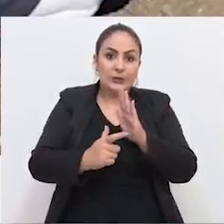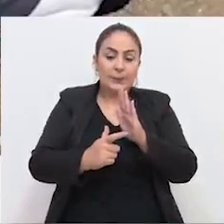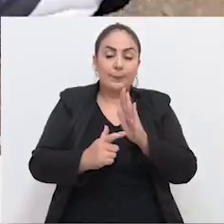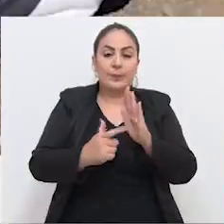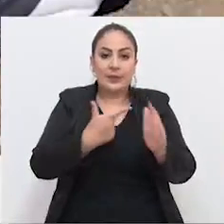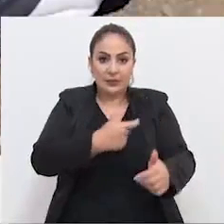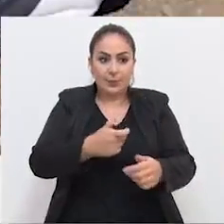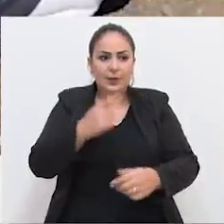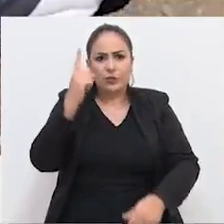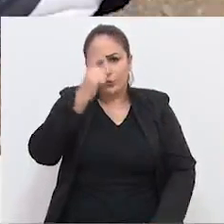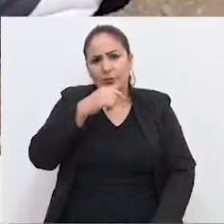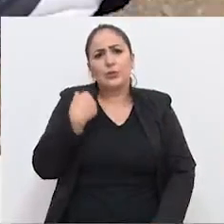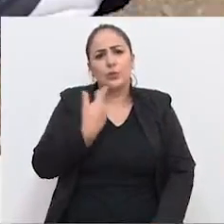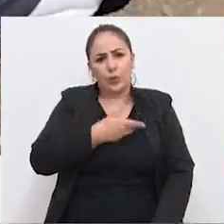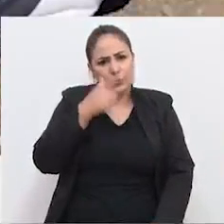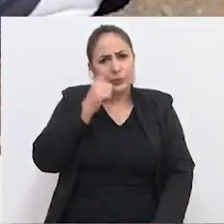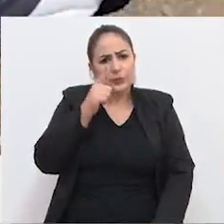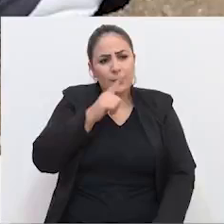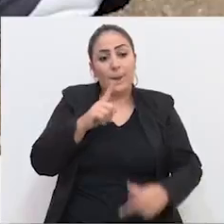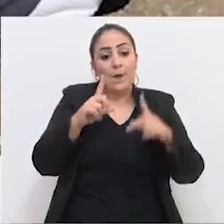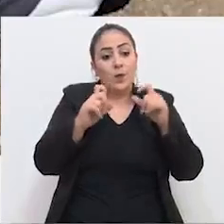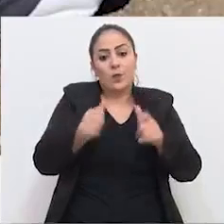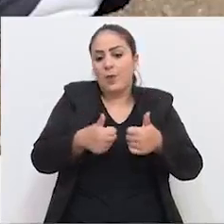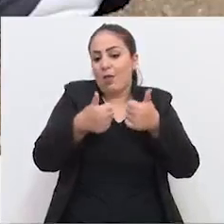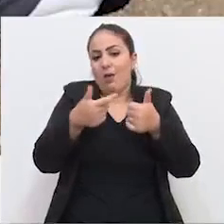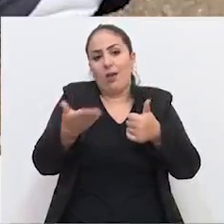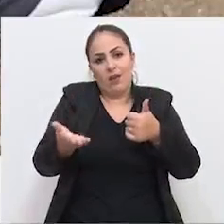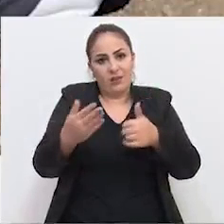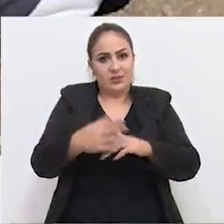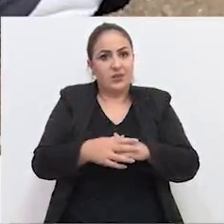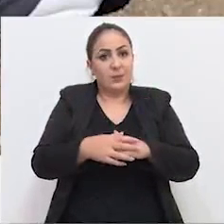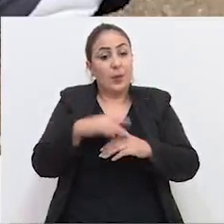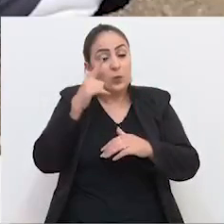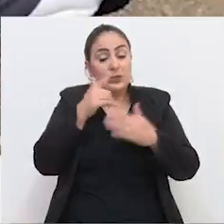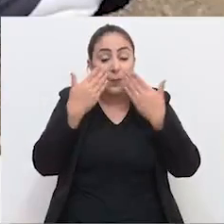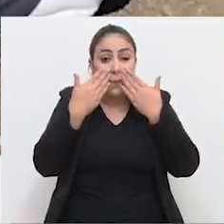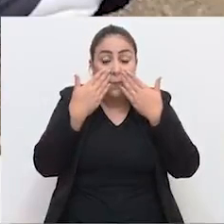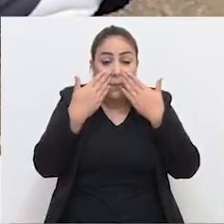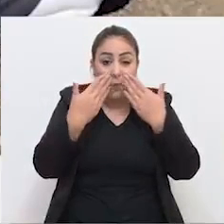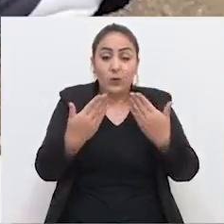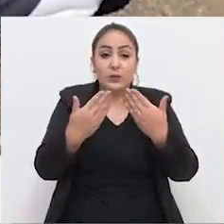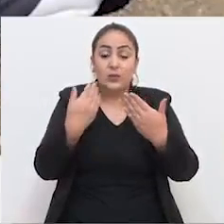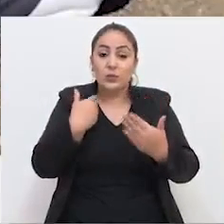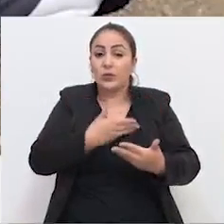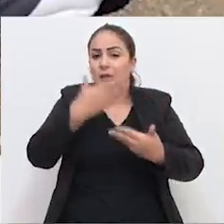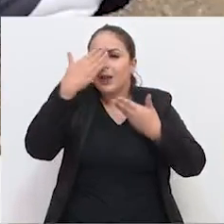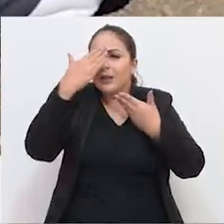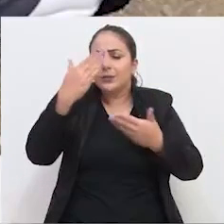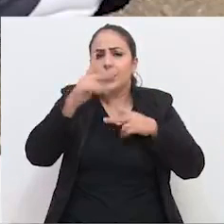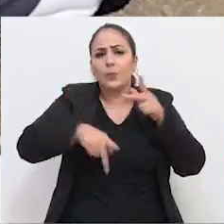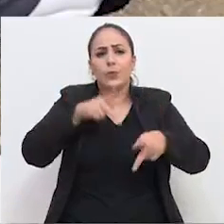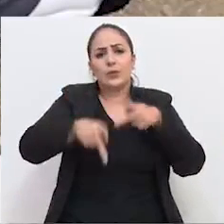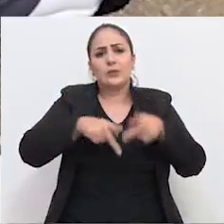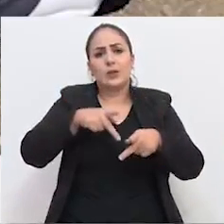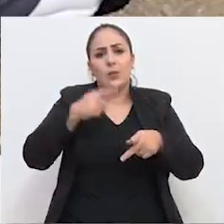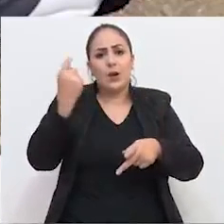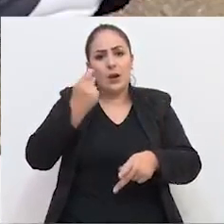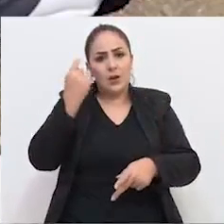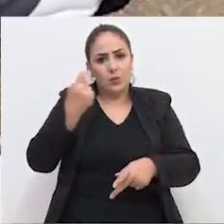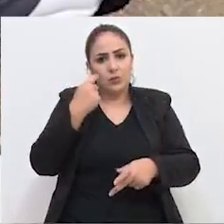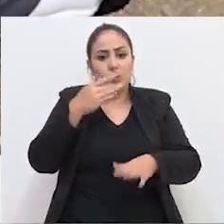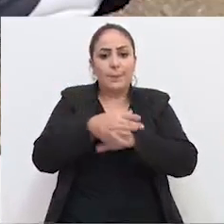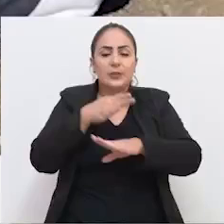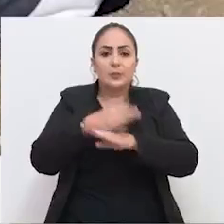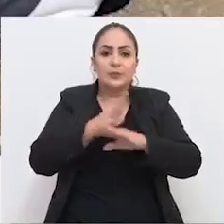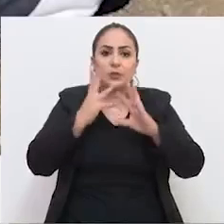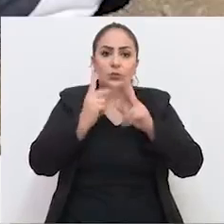muito difícil que a gente consiga, governador, uma foto melhor do que essa para espelhar o nosso agradecimento para a população gaúcha